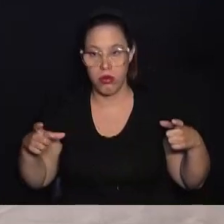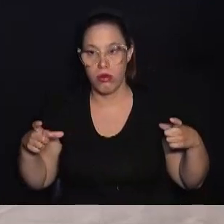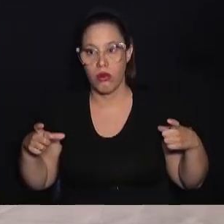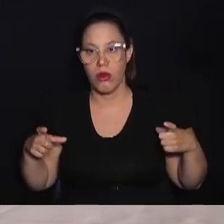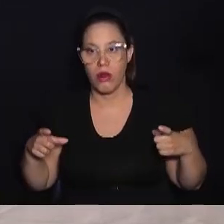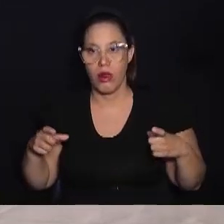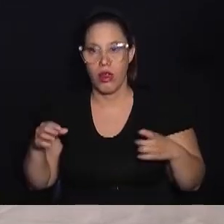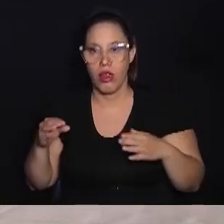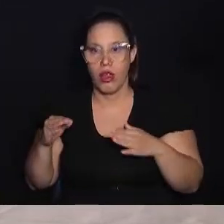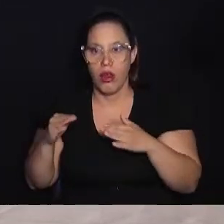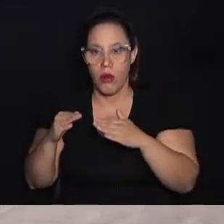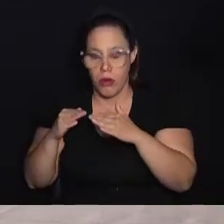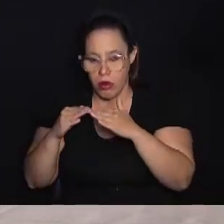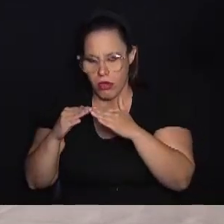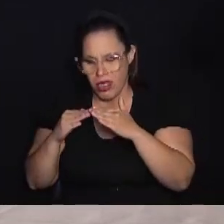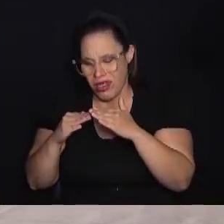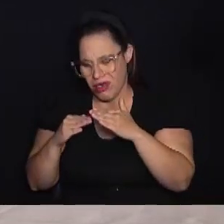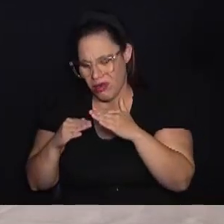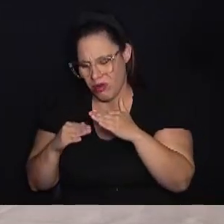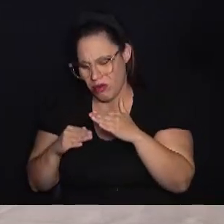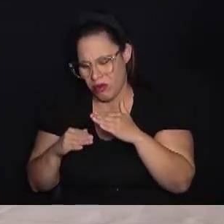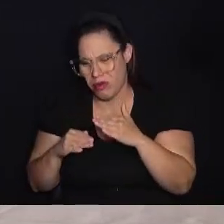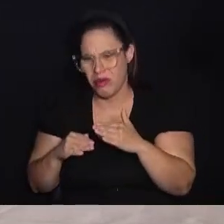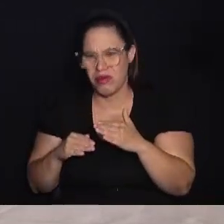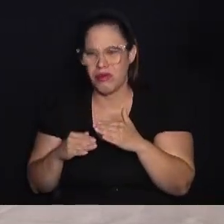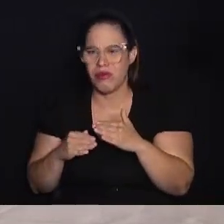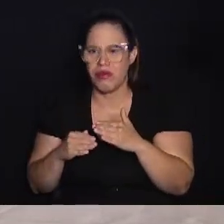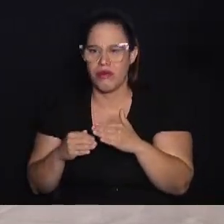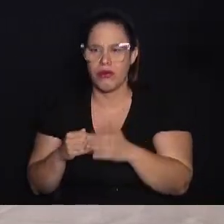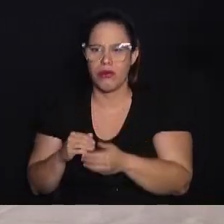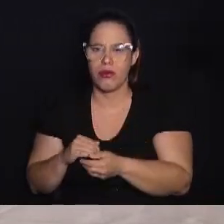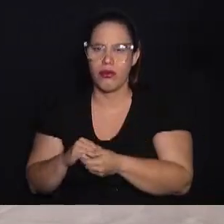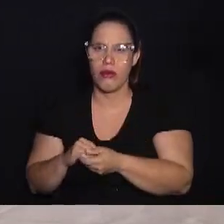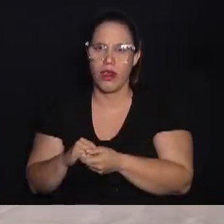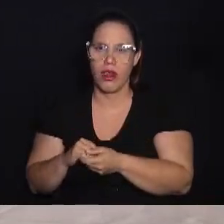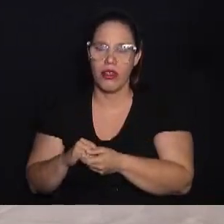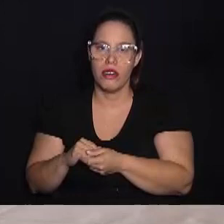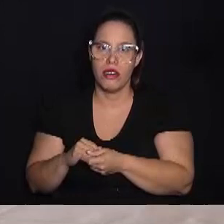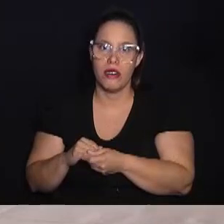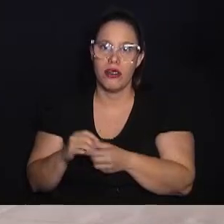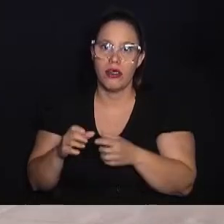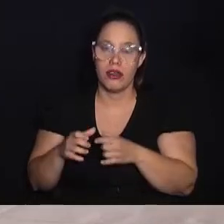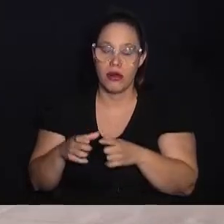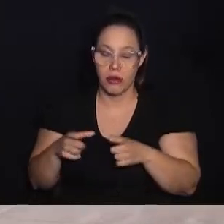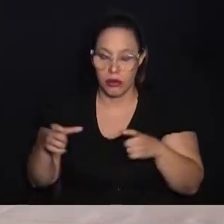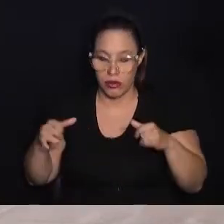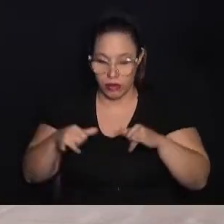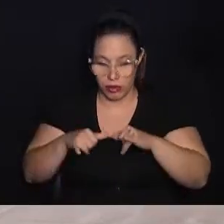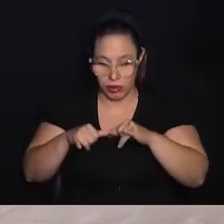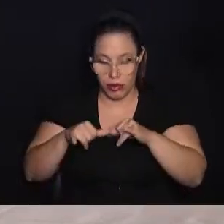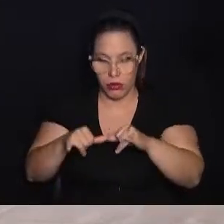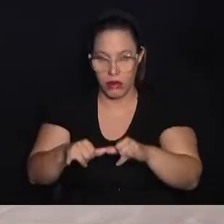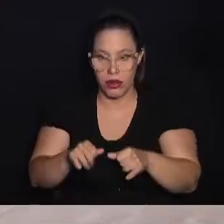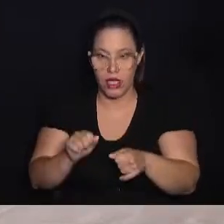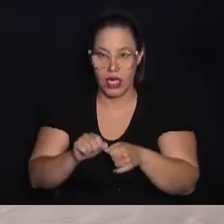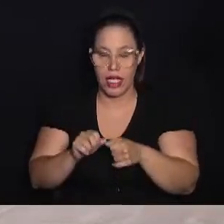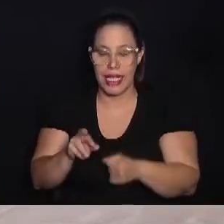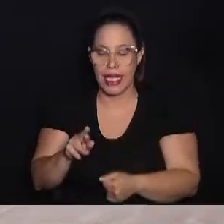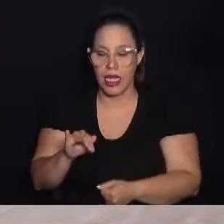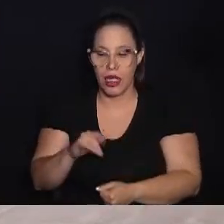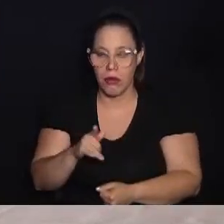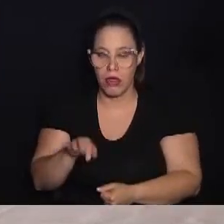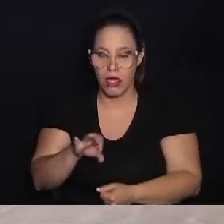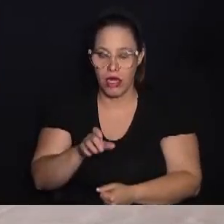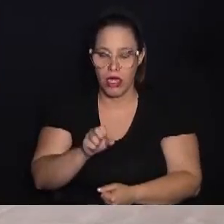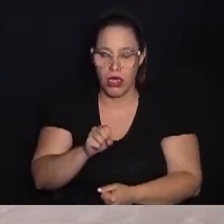margem bastante reduzida, de tal maneira que esses grandes supermercados fazem o que a gente chama de segmentação de mercado.